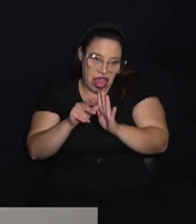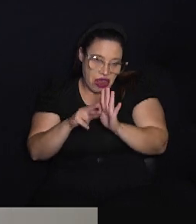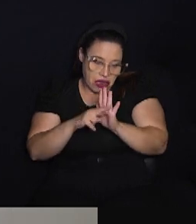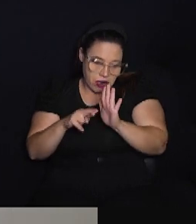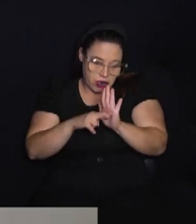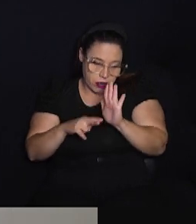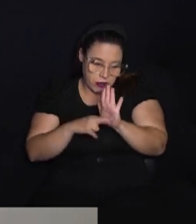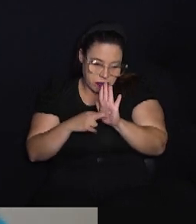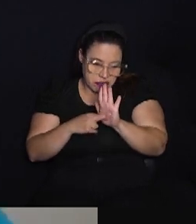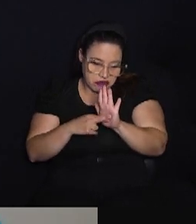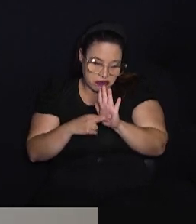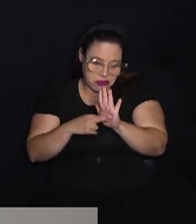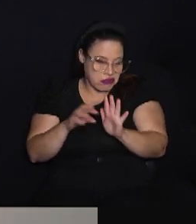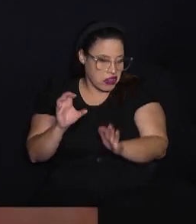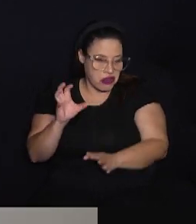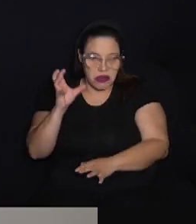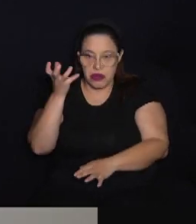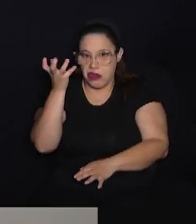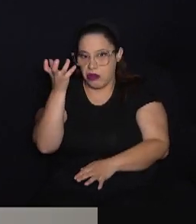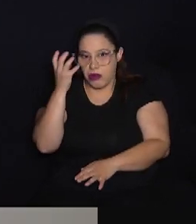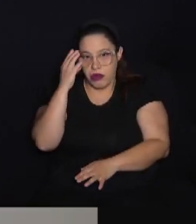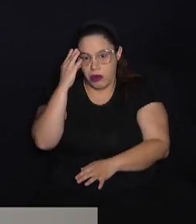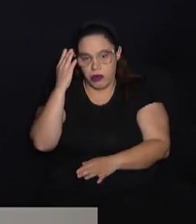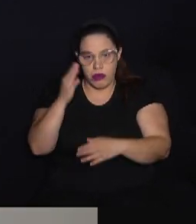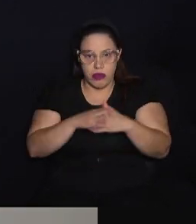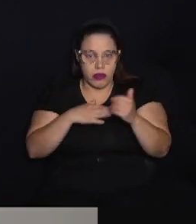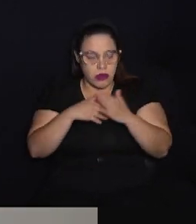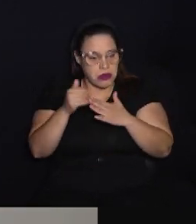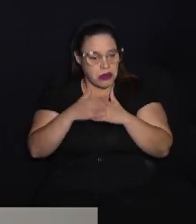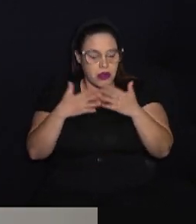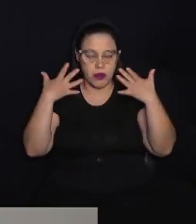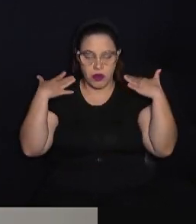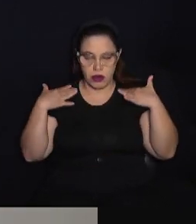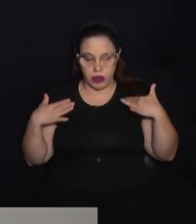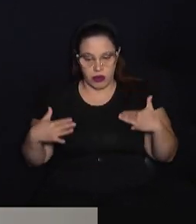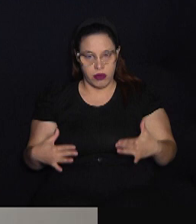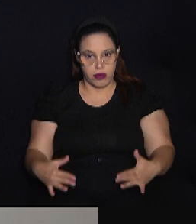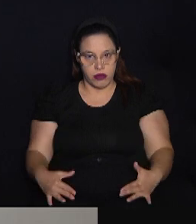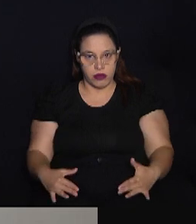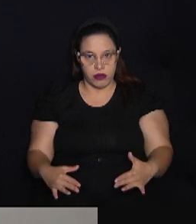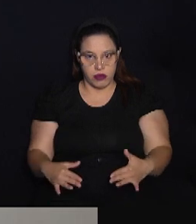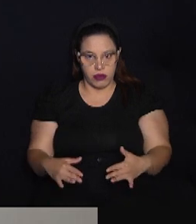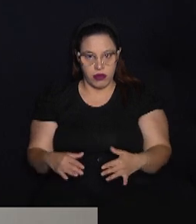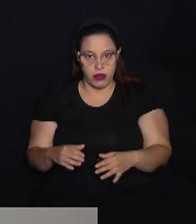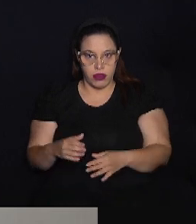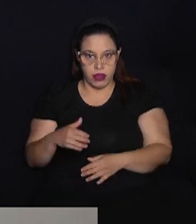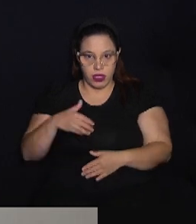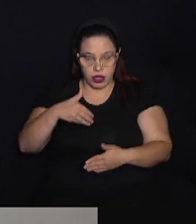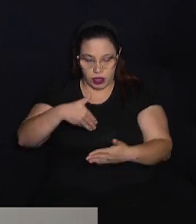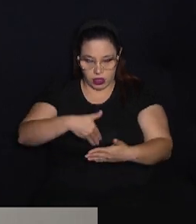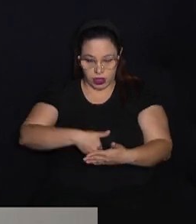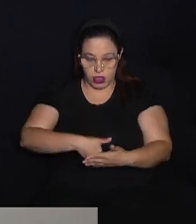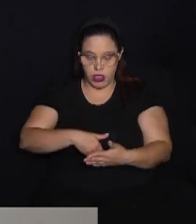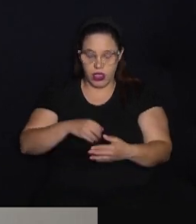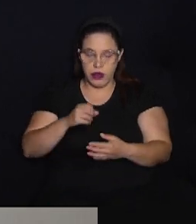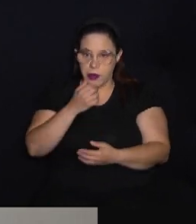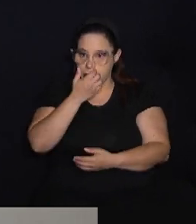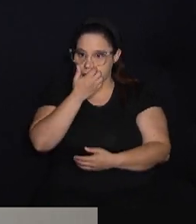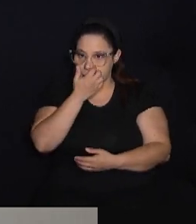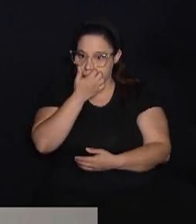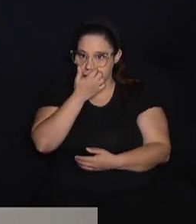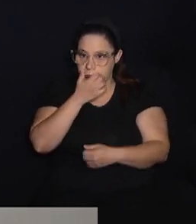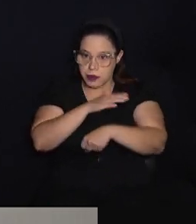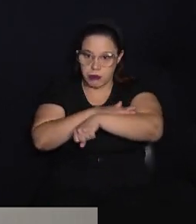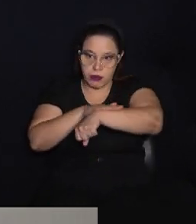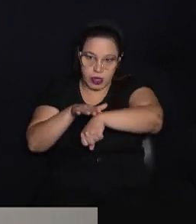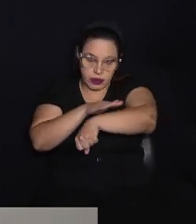aparece em um lugar. Ele pode aparecer em qualquer parte do corpo. Ele não atinge órgãos internos, ele é simplesmente da